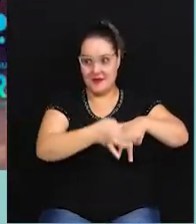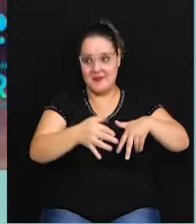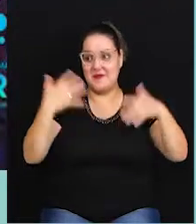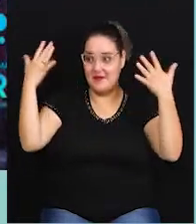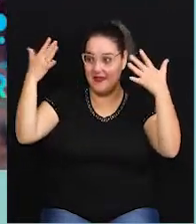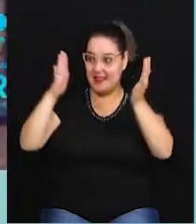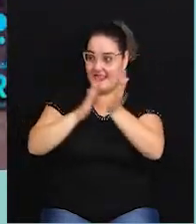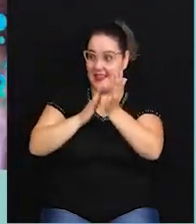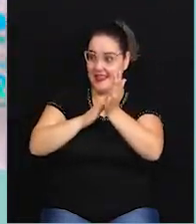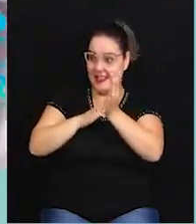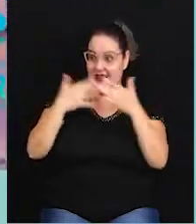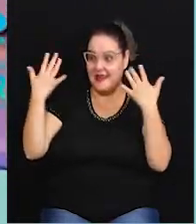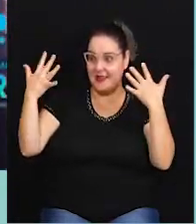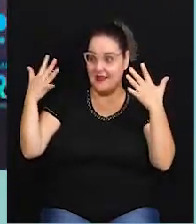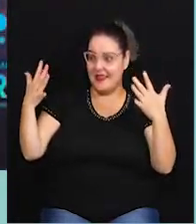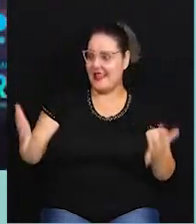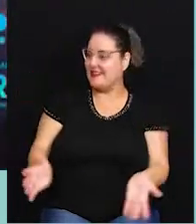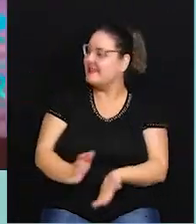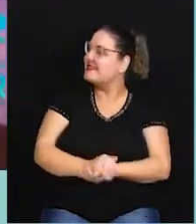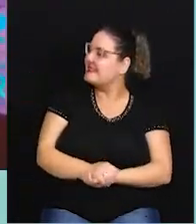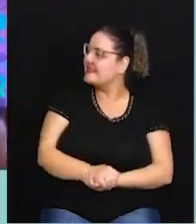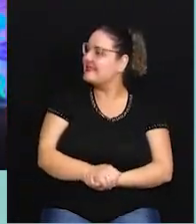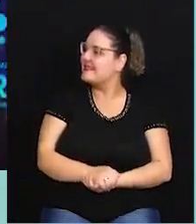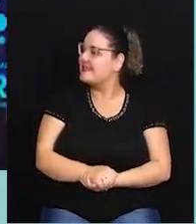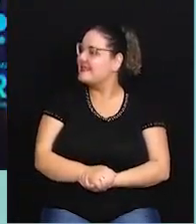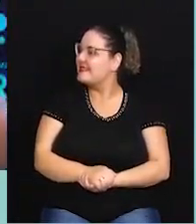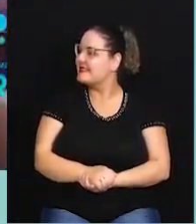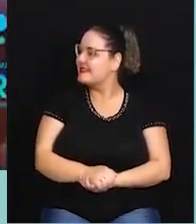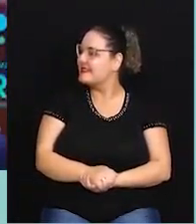Parabéns, meninas!